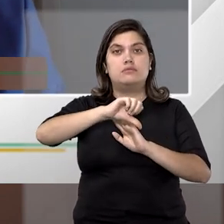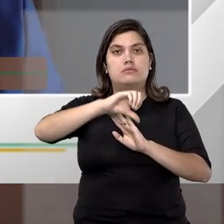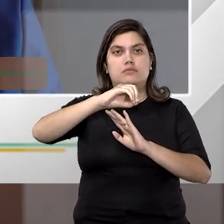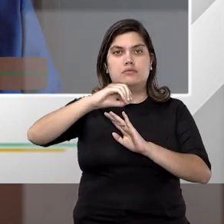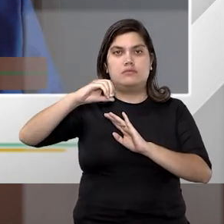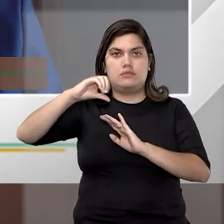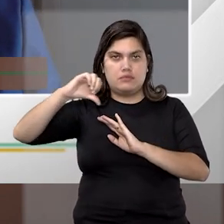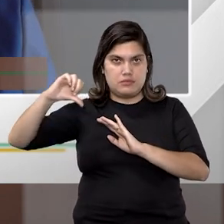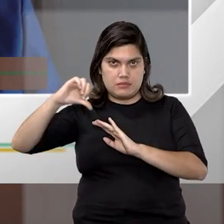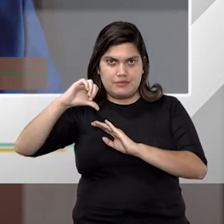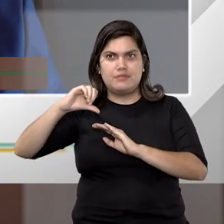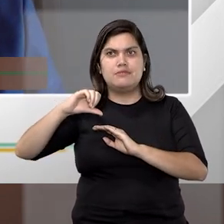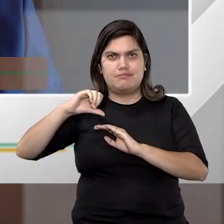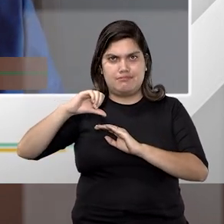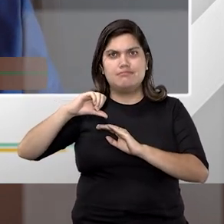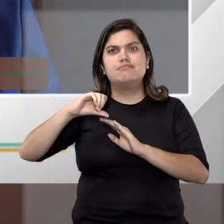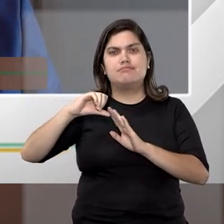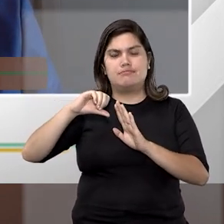cinco